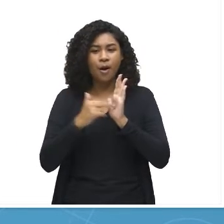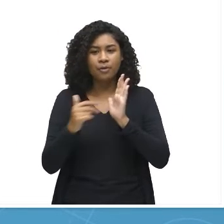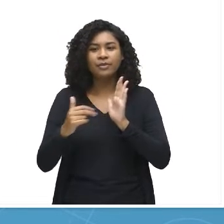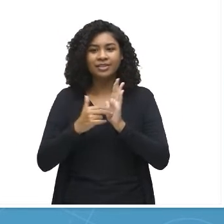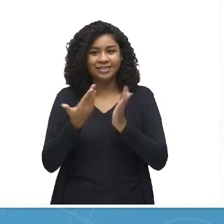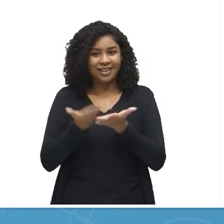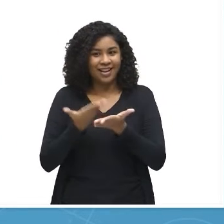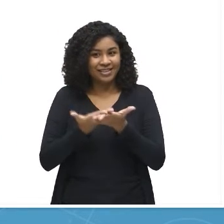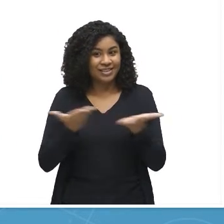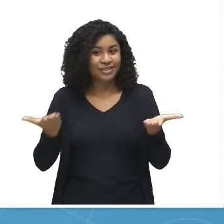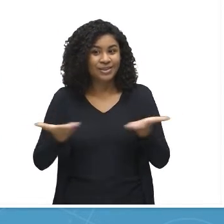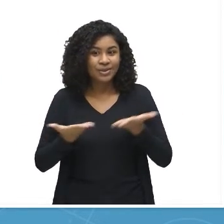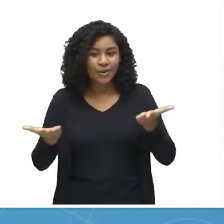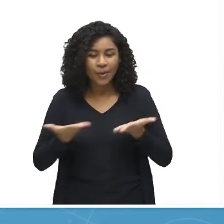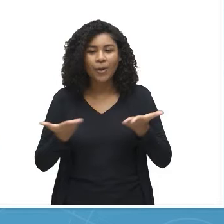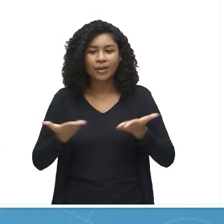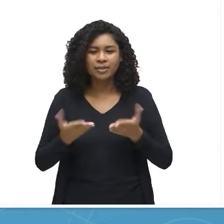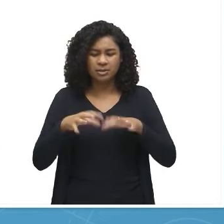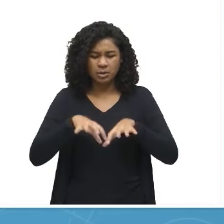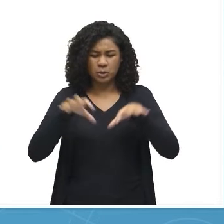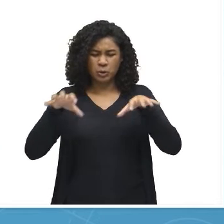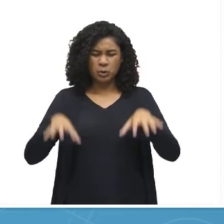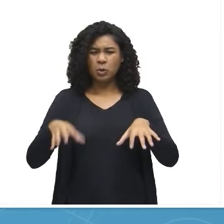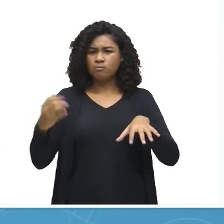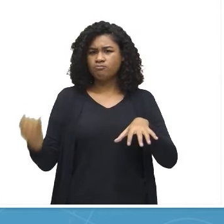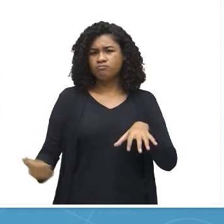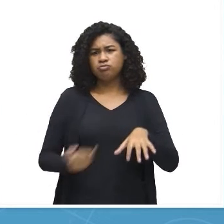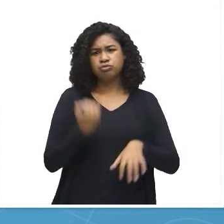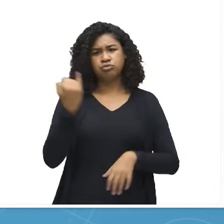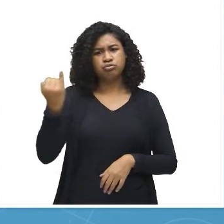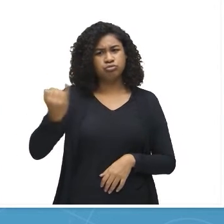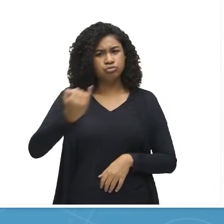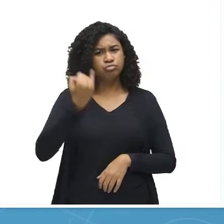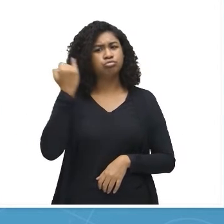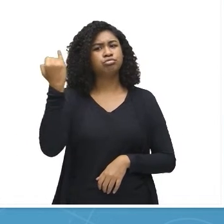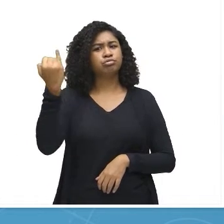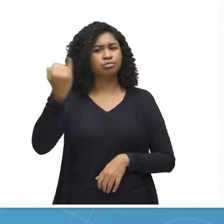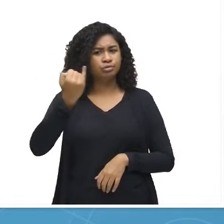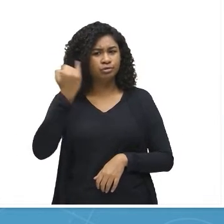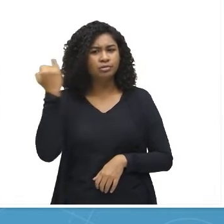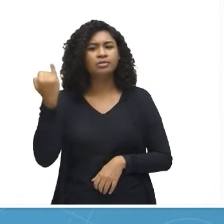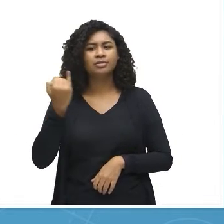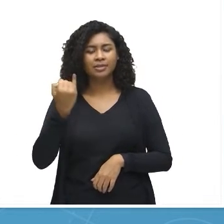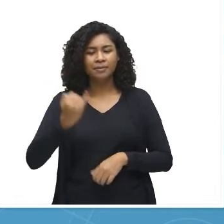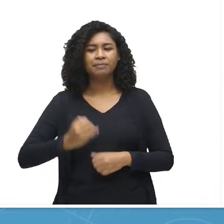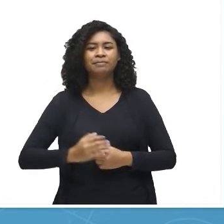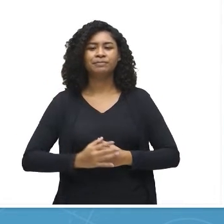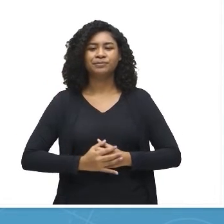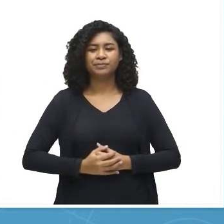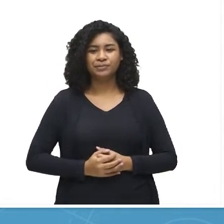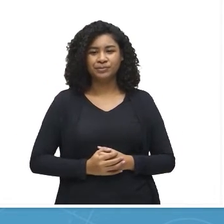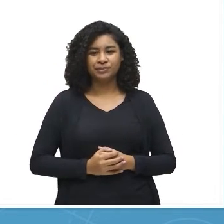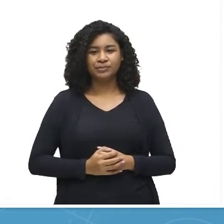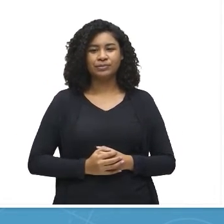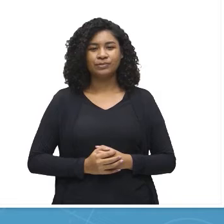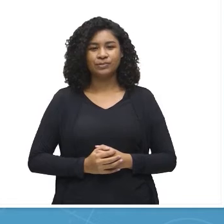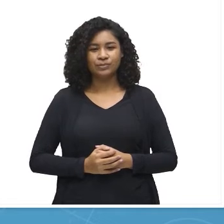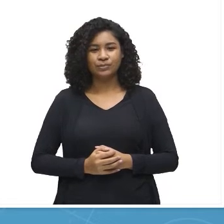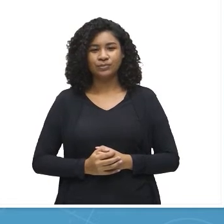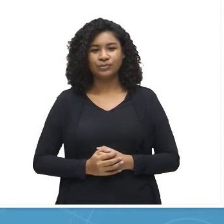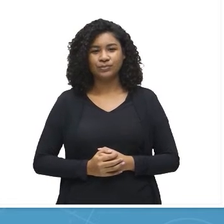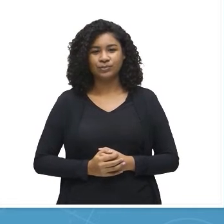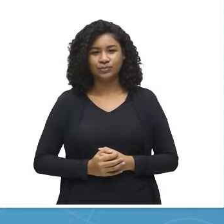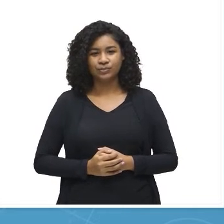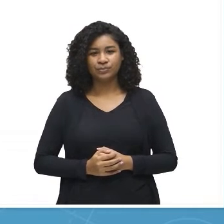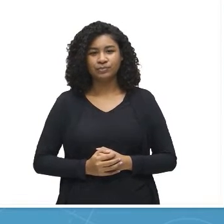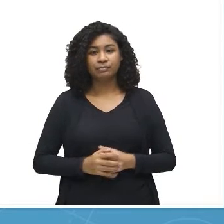aula, né, nessas 2 dinastias importantíssimas, né, a dinastia merovíngia e a dinastia